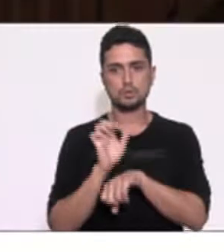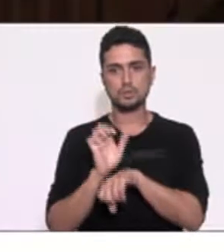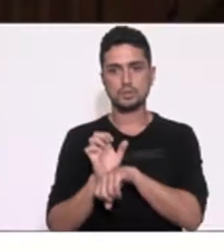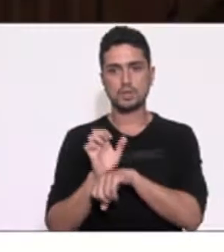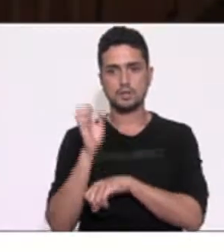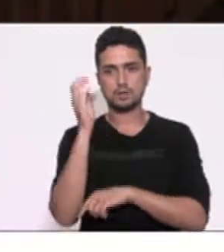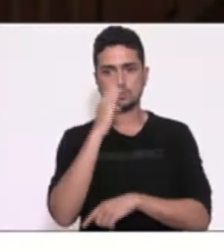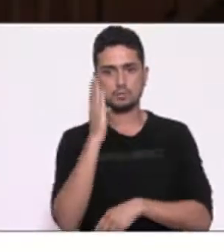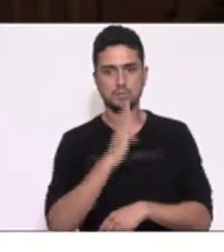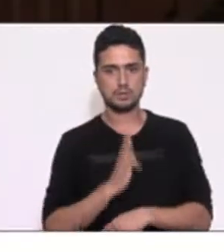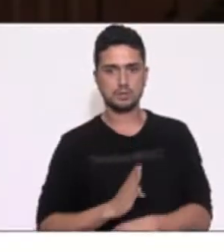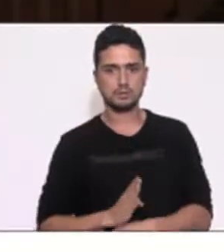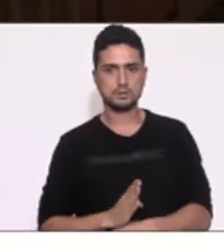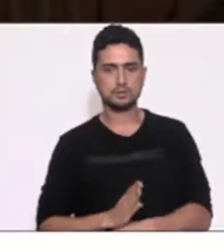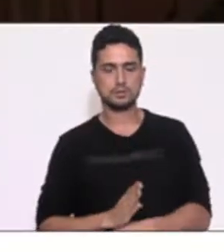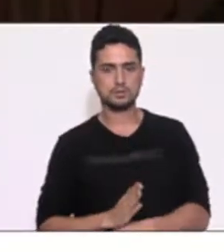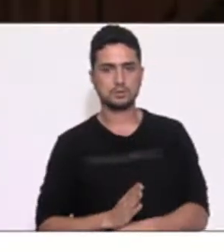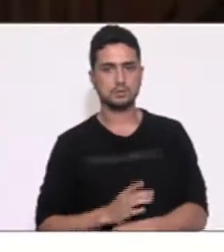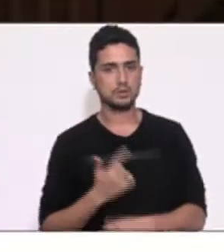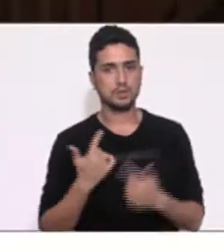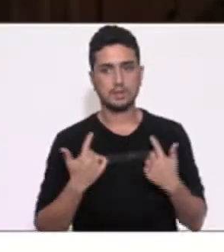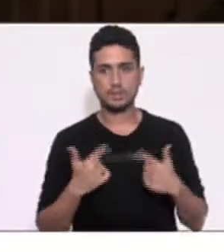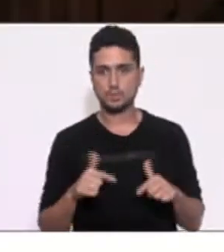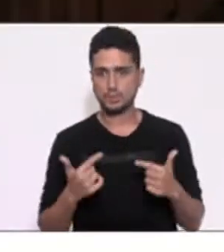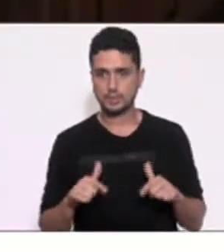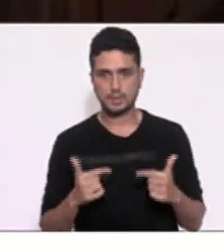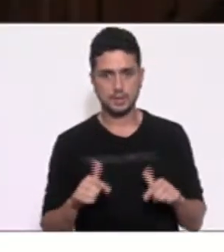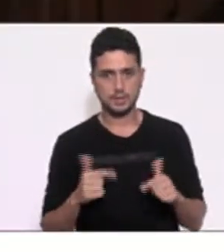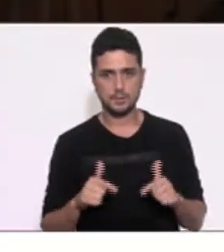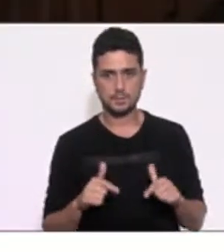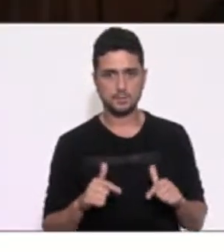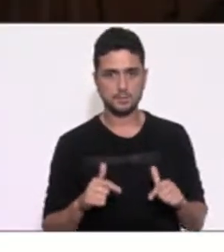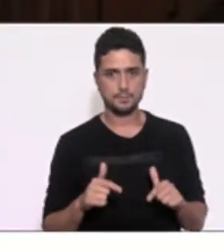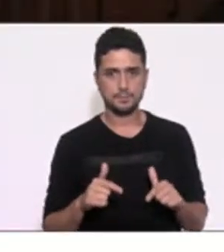Federação que não